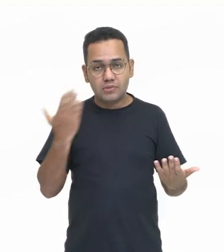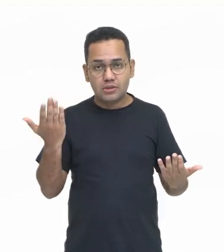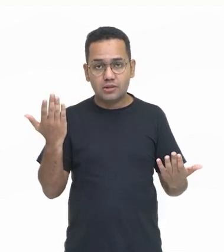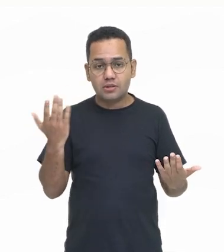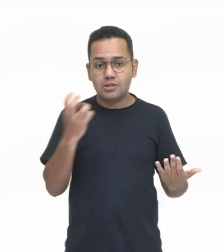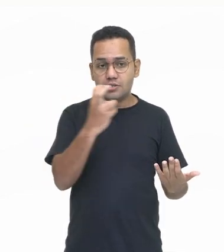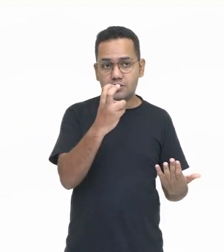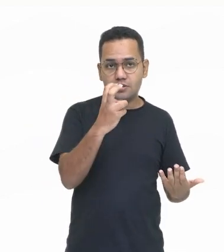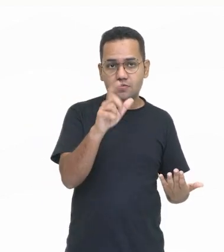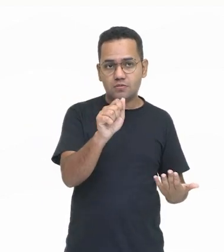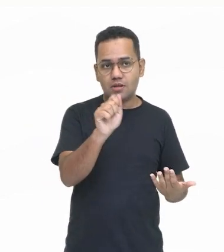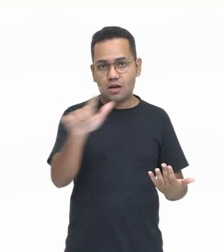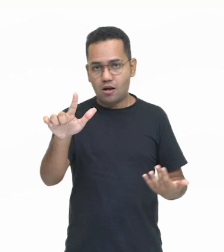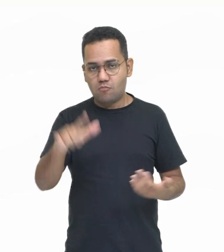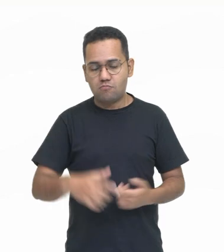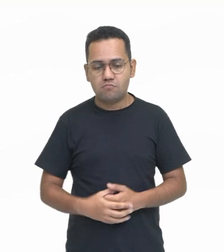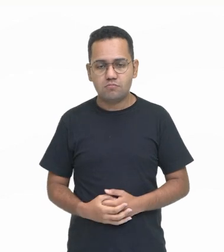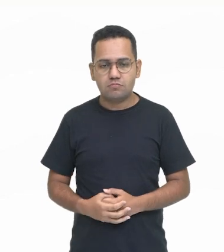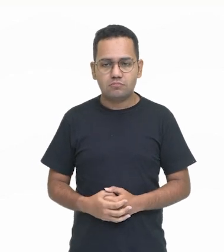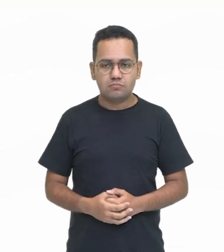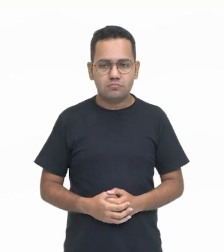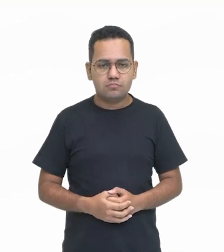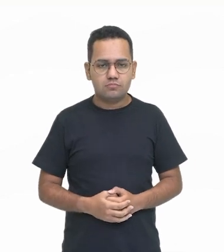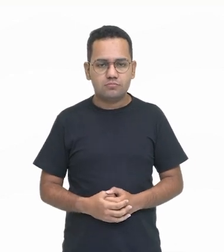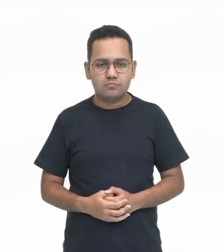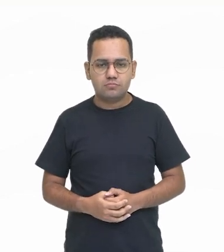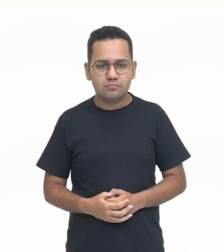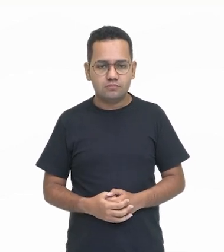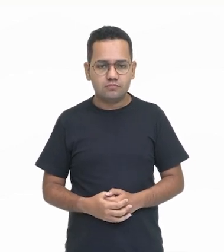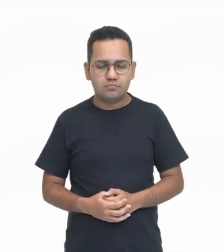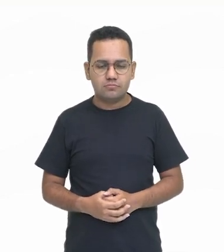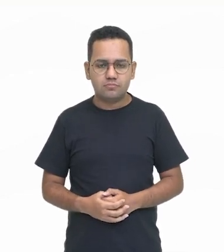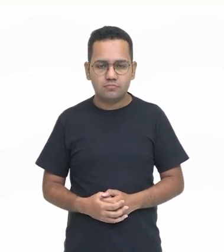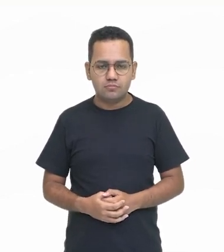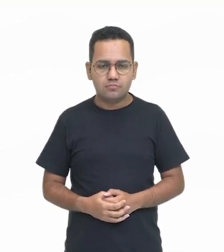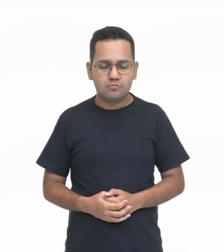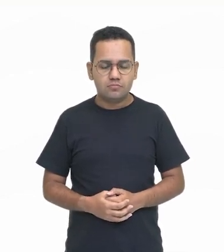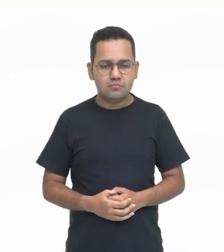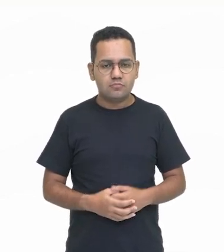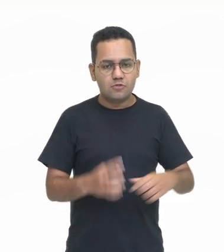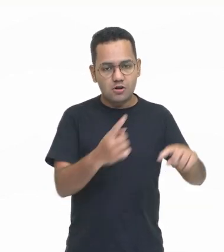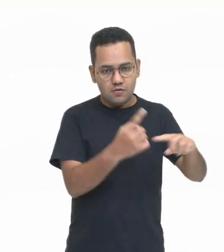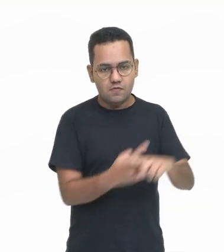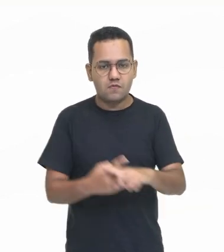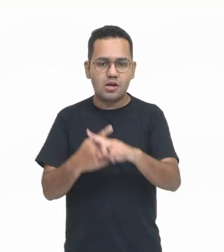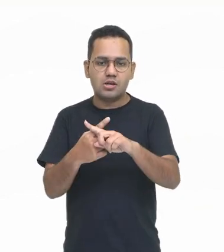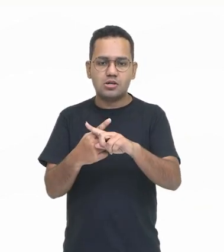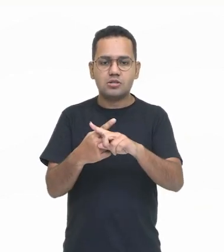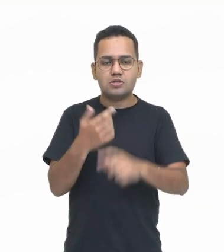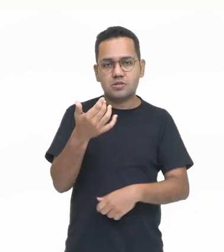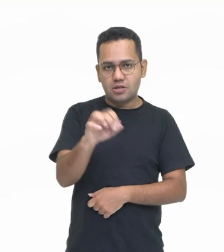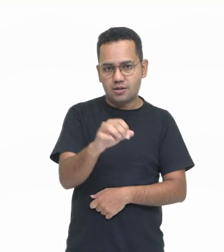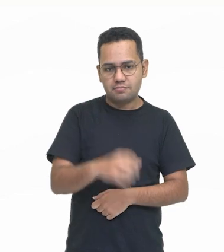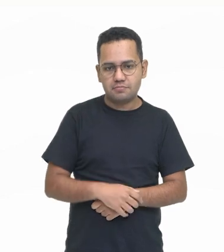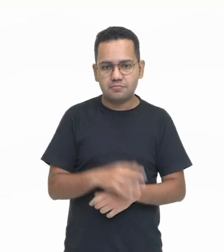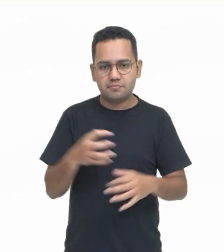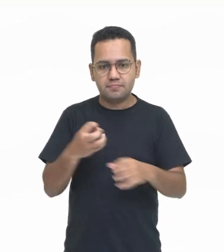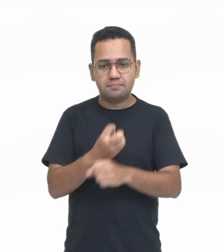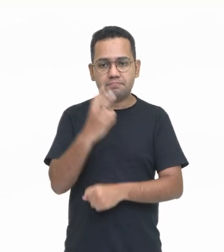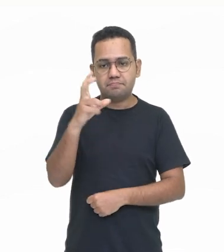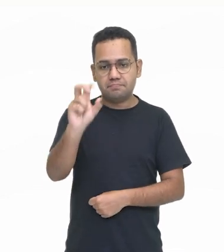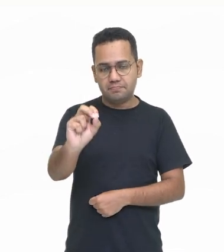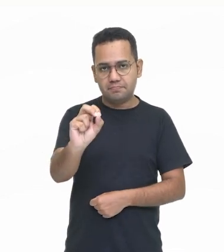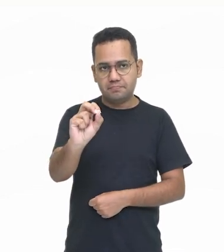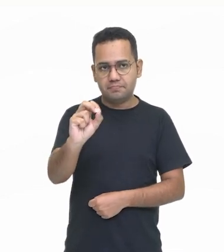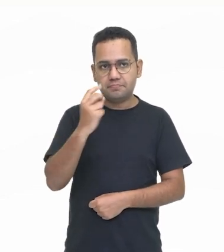5 decalitros. Então, nós temos aqui, ó, 5 decalitros. Transformando para litro, pessoal, 5 vezes 10, 50.